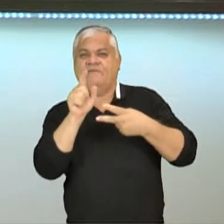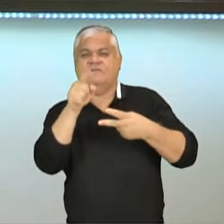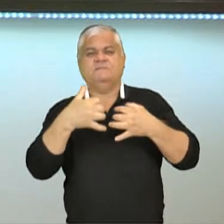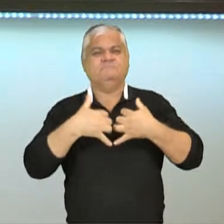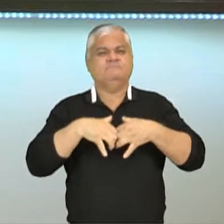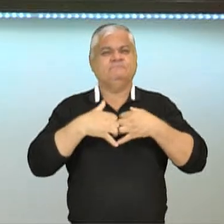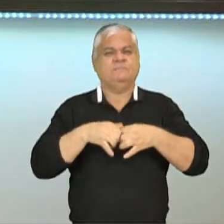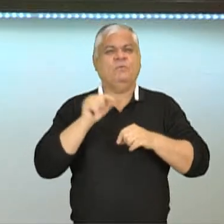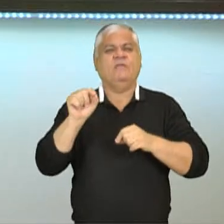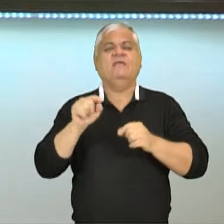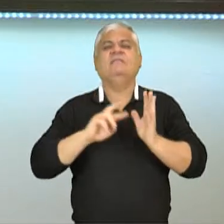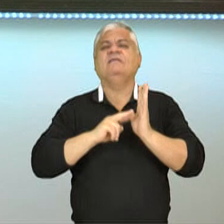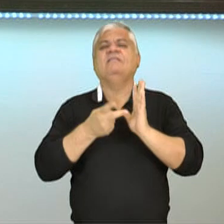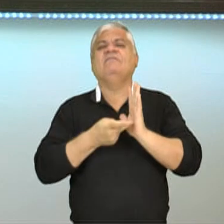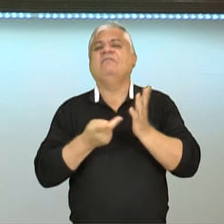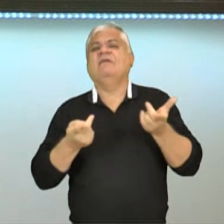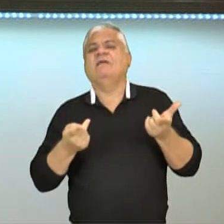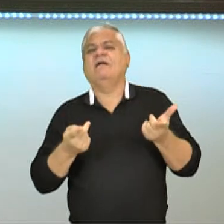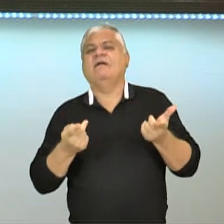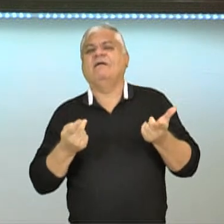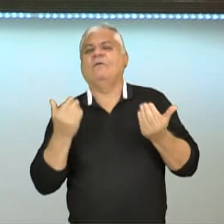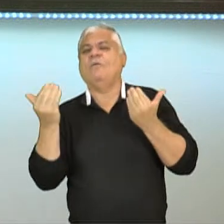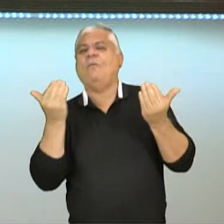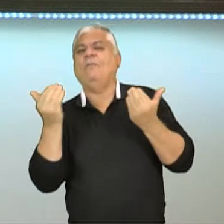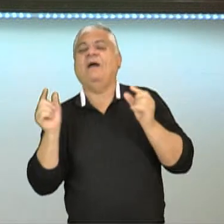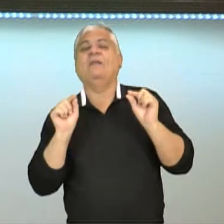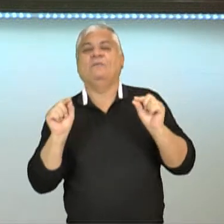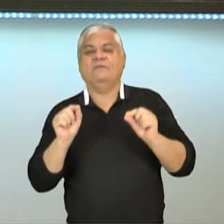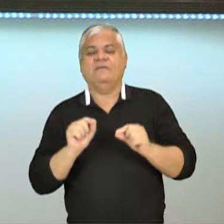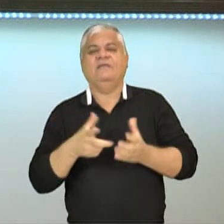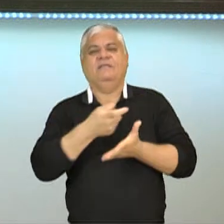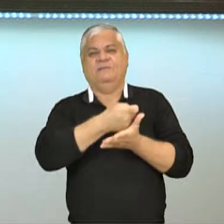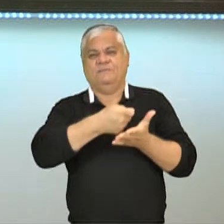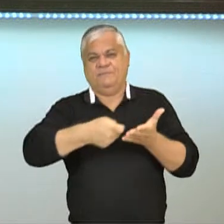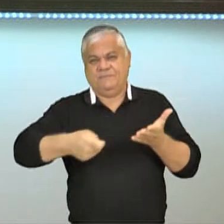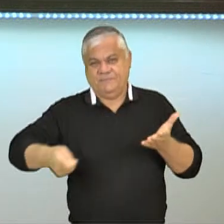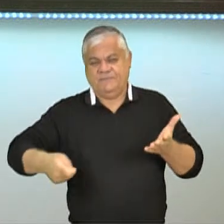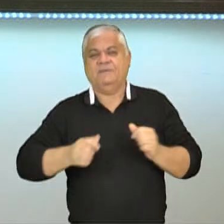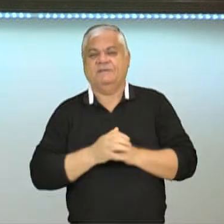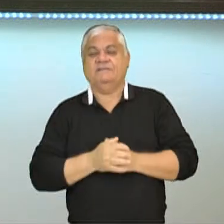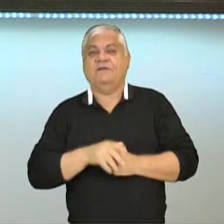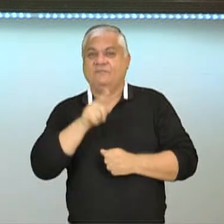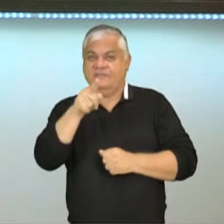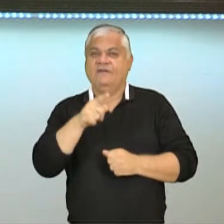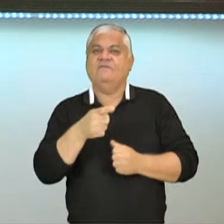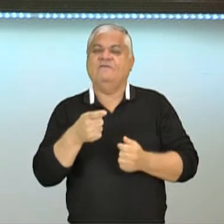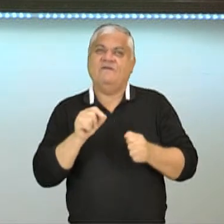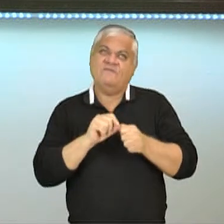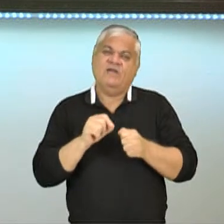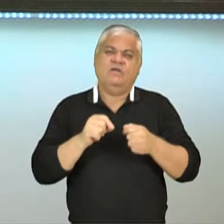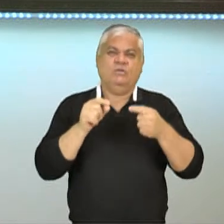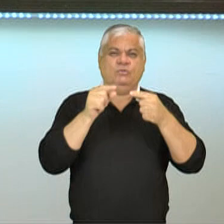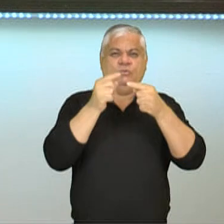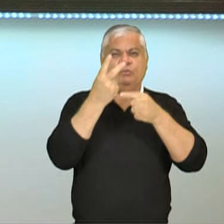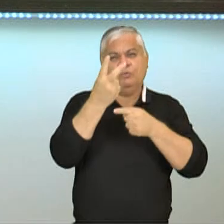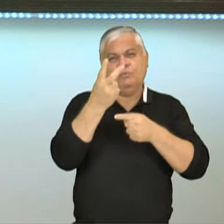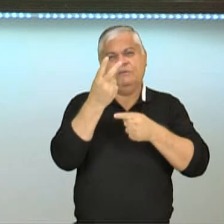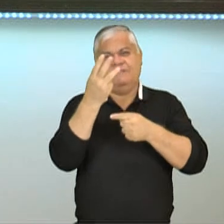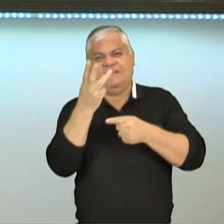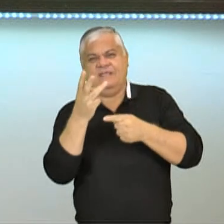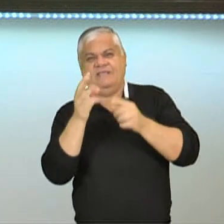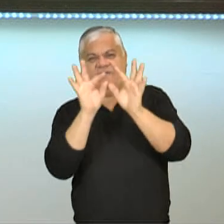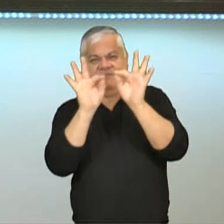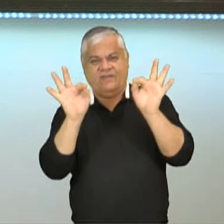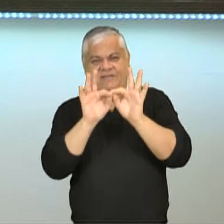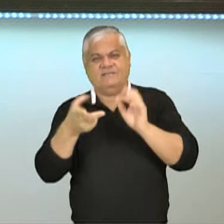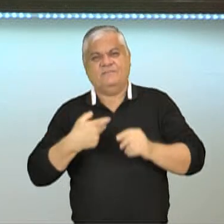uma oportunidade de treinar a proficiência na língua escrita, ok? Então elaborem aí 2 ou 3 frases para